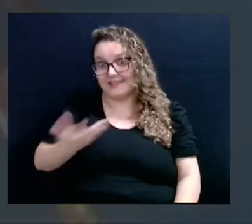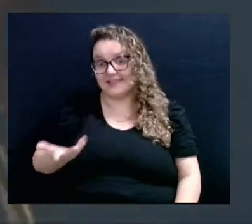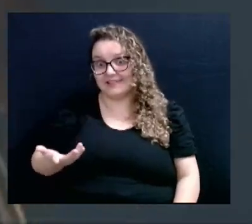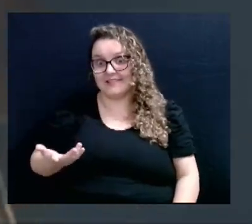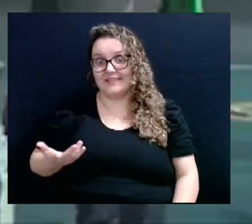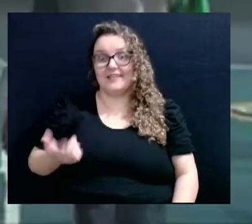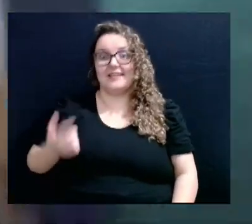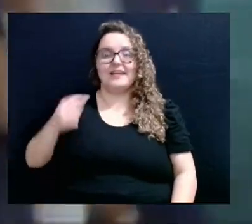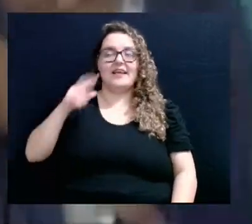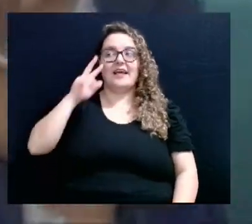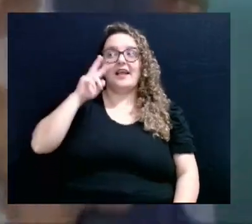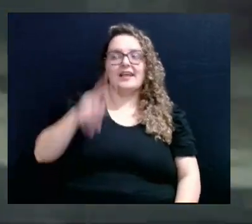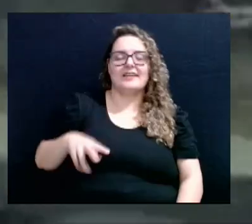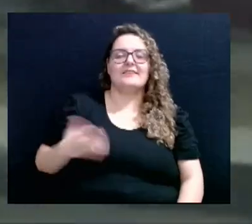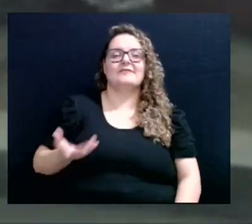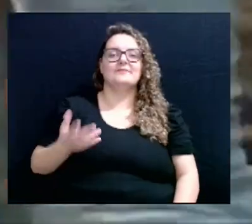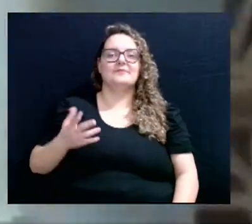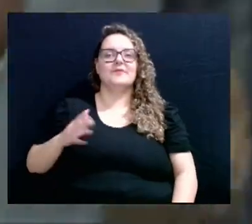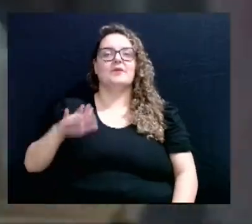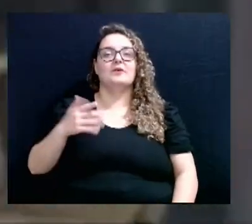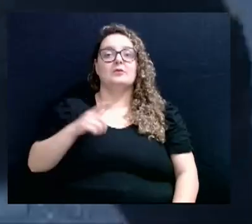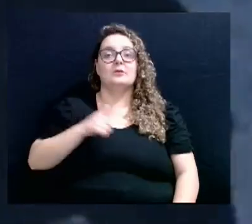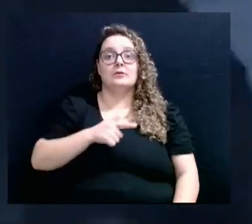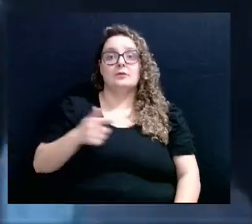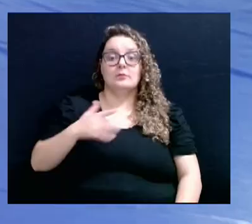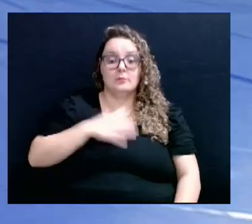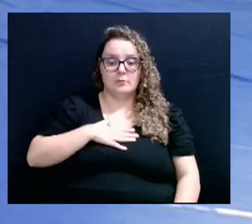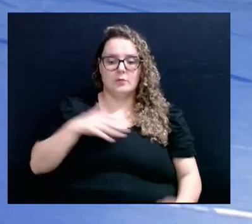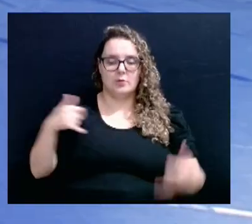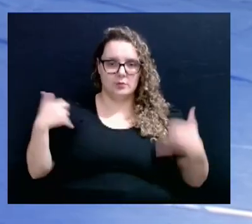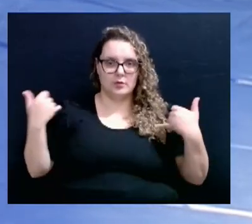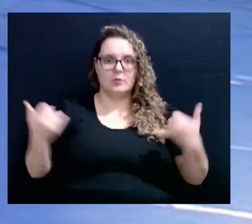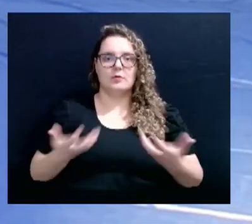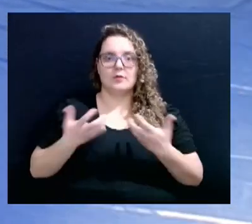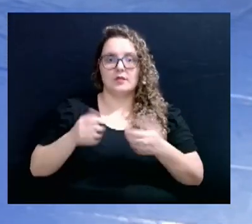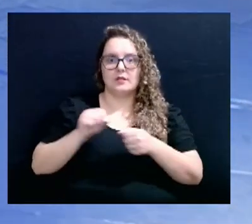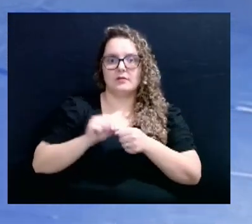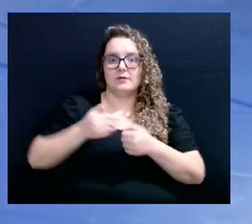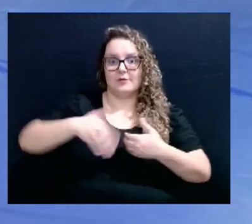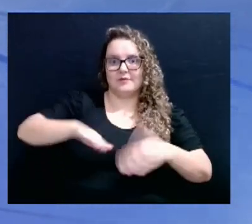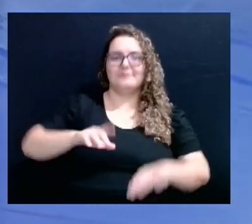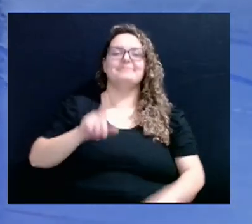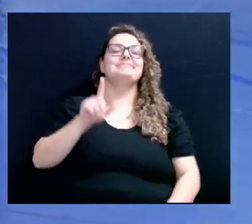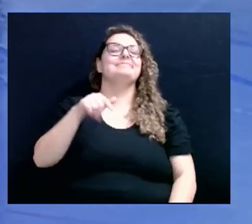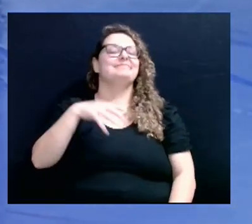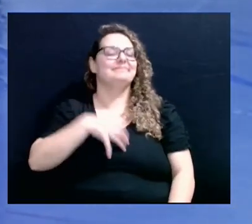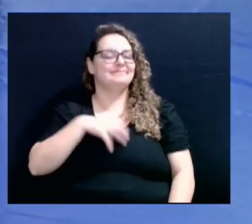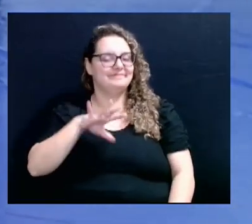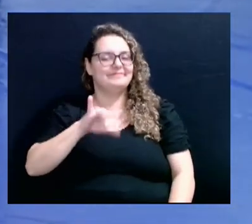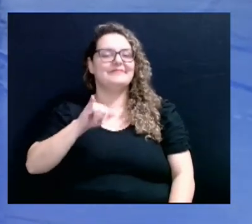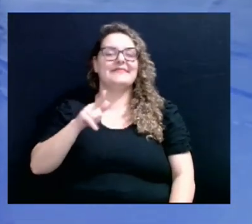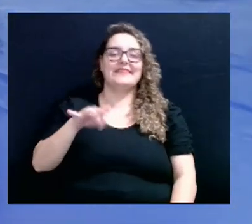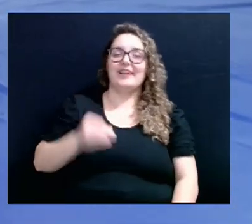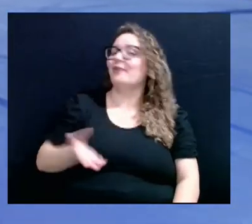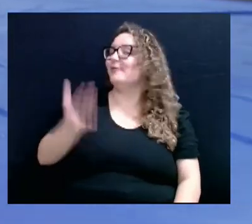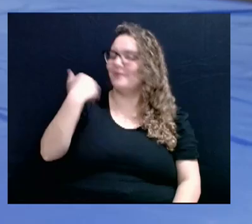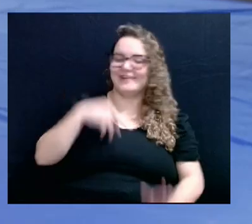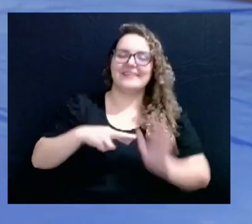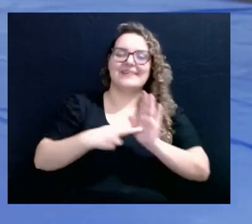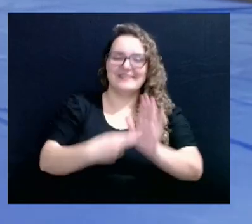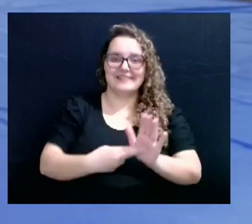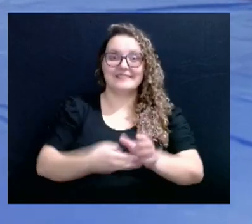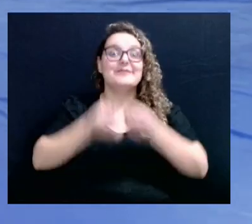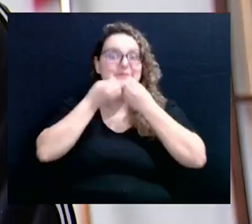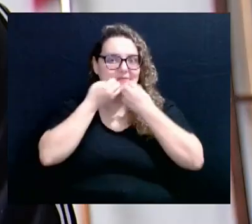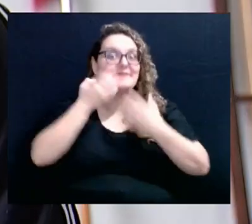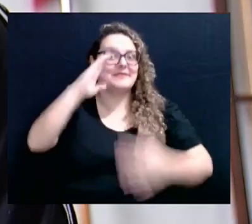do meu aniversário que eu queria fazer Kung Fu. É isso aí, Iago. Bora representar bem o Brasil no México,